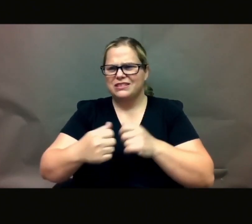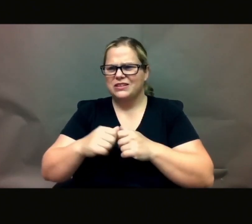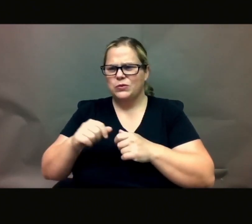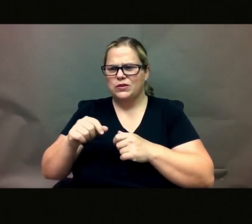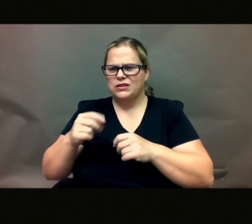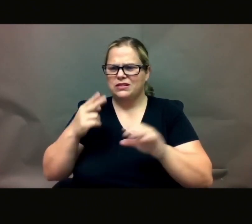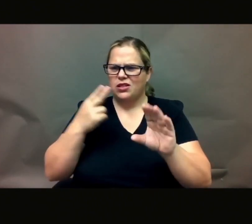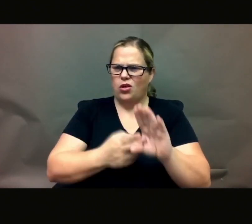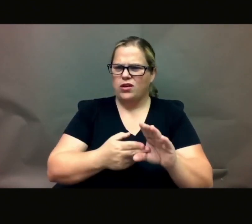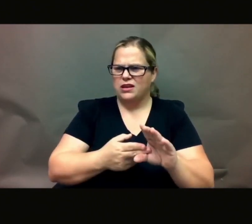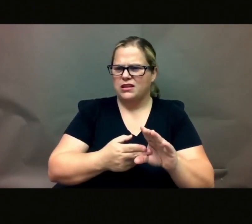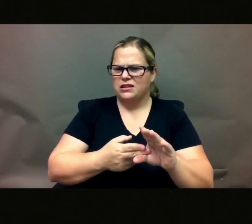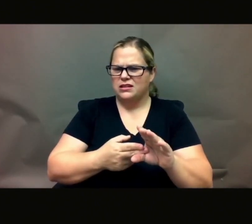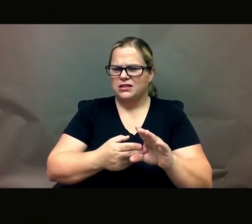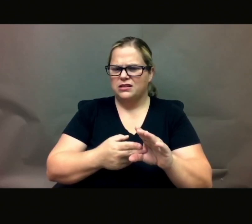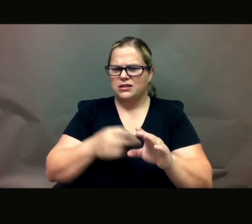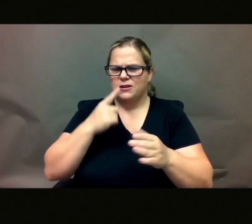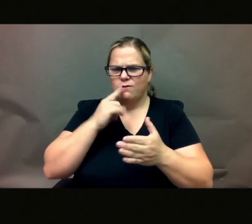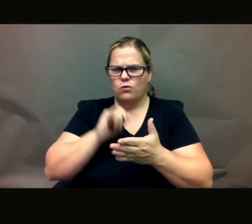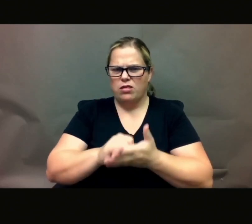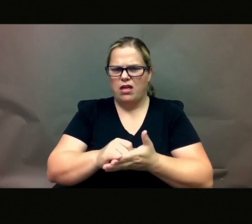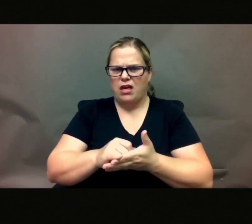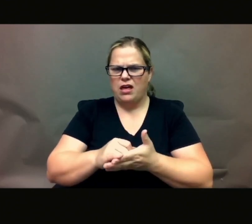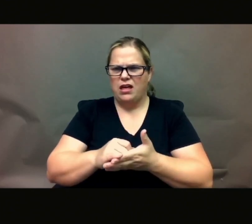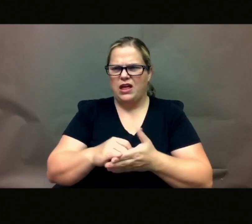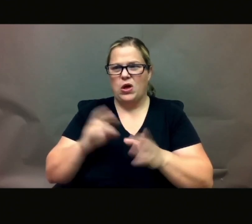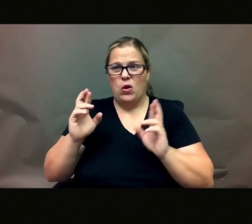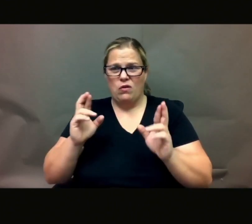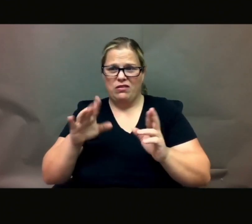Nós estamos... Às vezes nós temos...